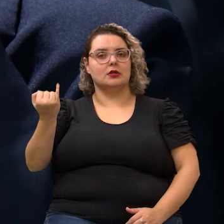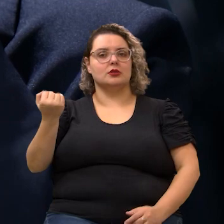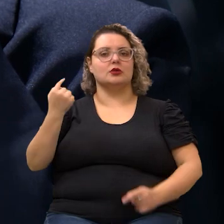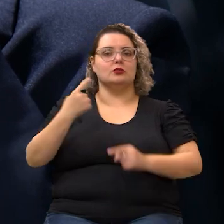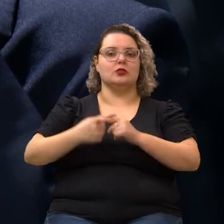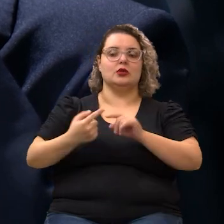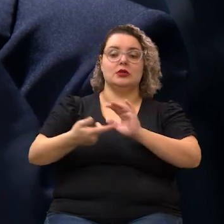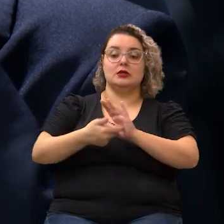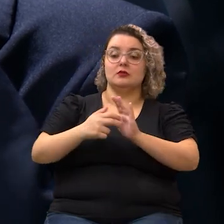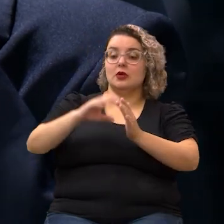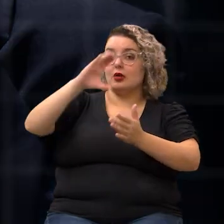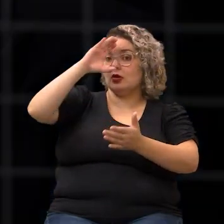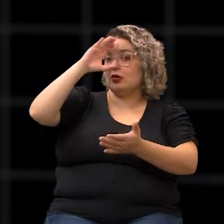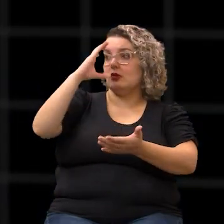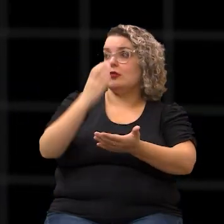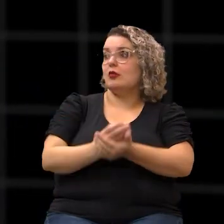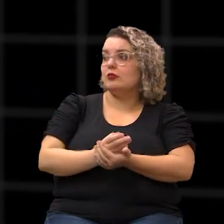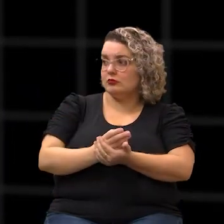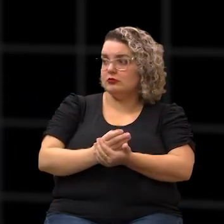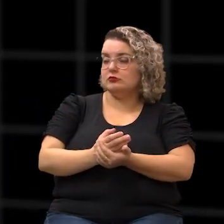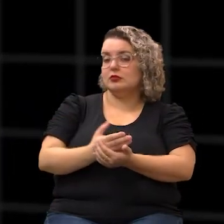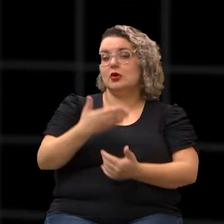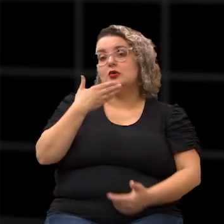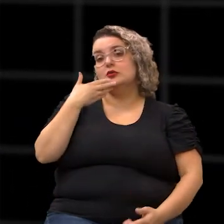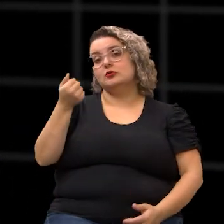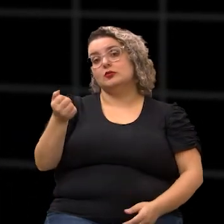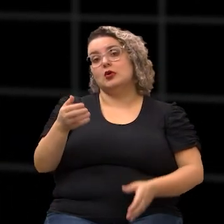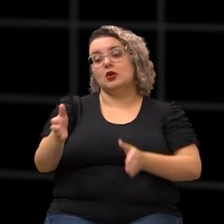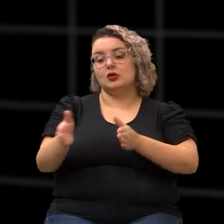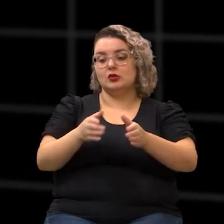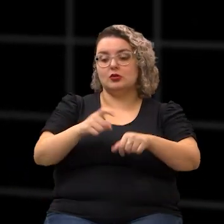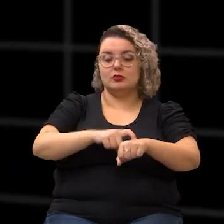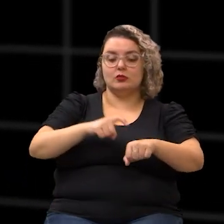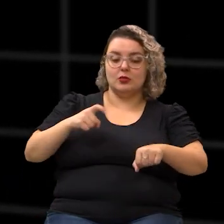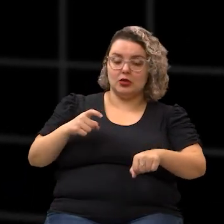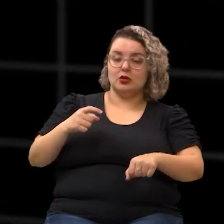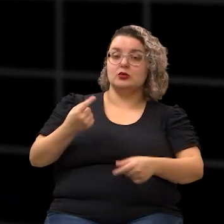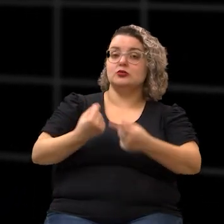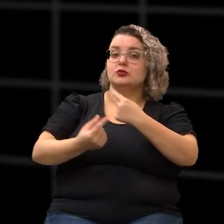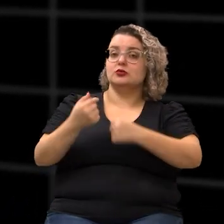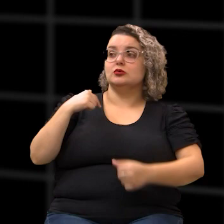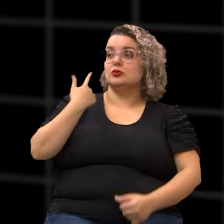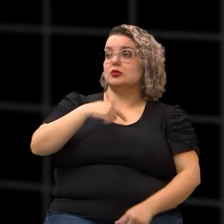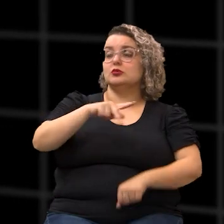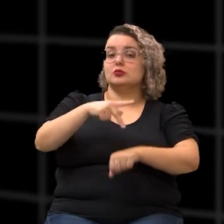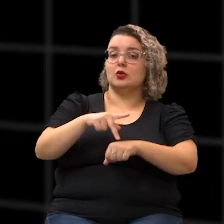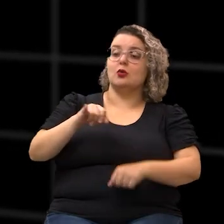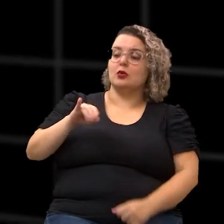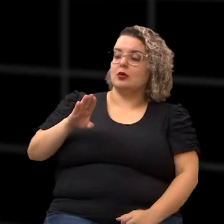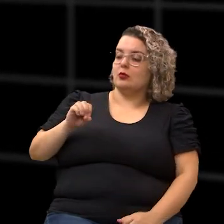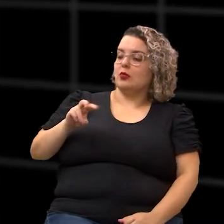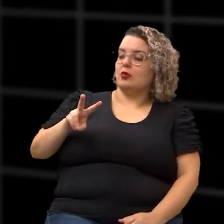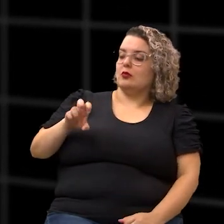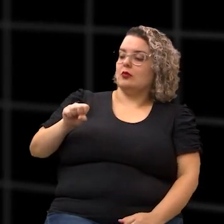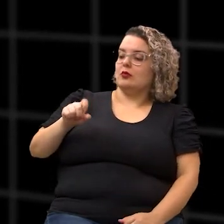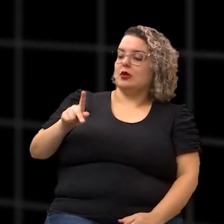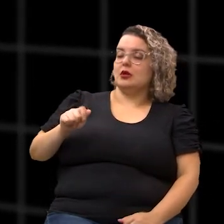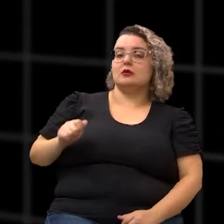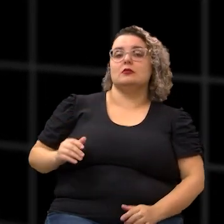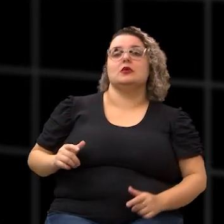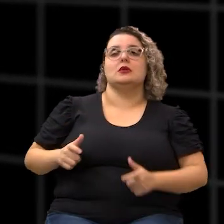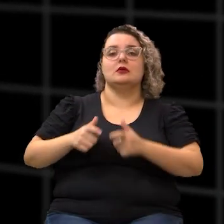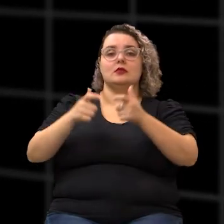porque significa confiança. Pode ver, os melhores momentos econômicos do nosso país, o Ibovespa normalmente está em